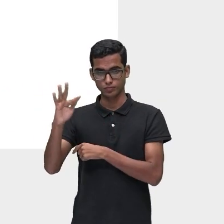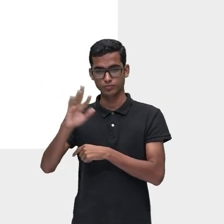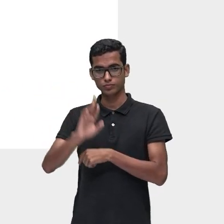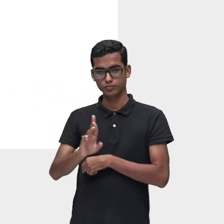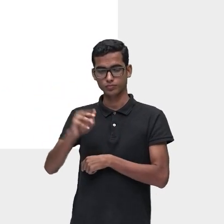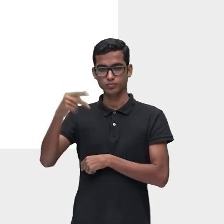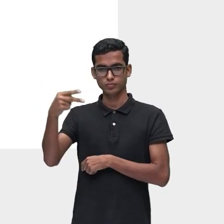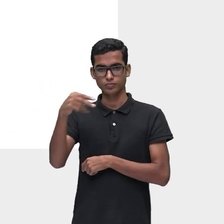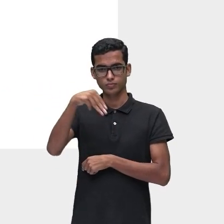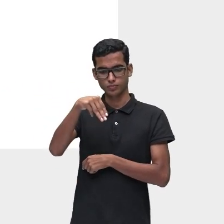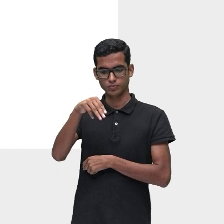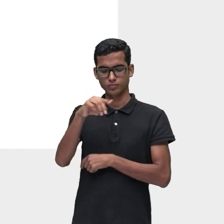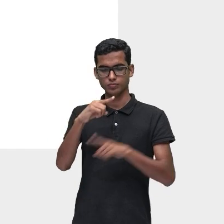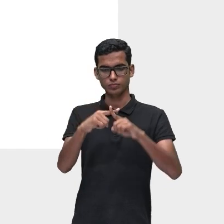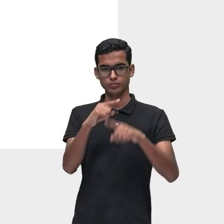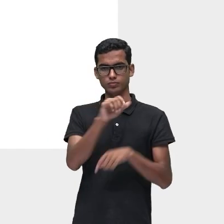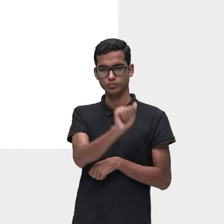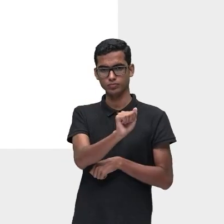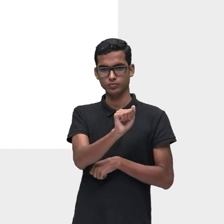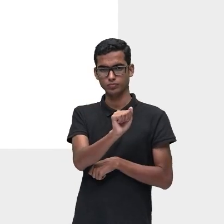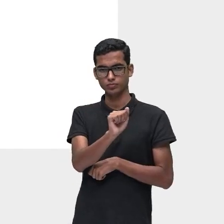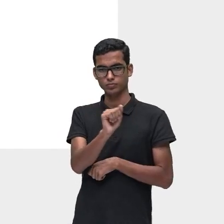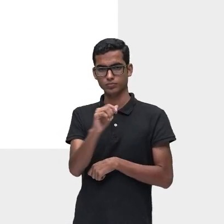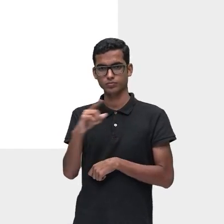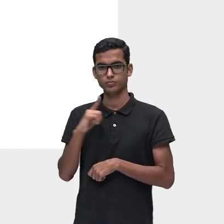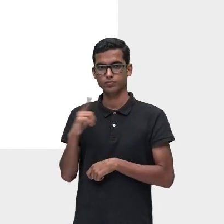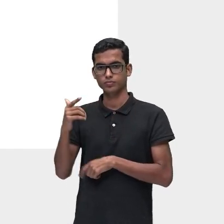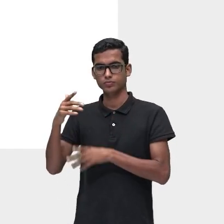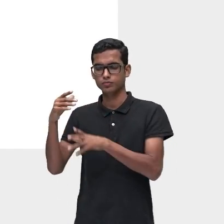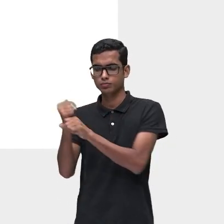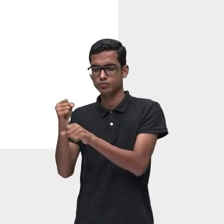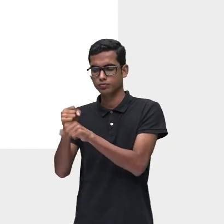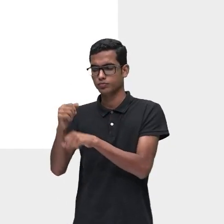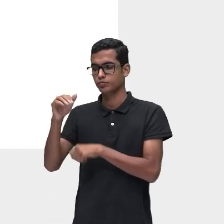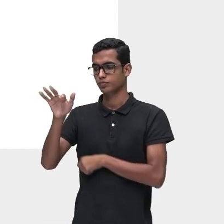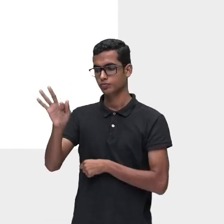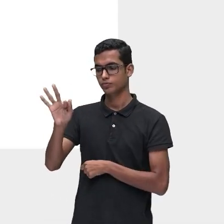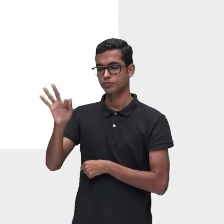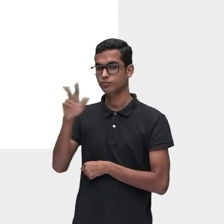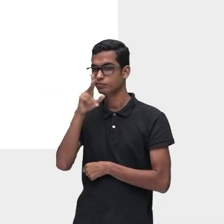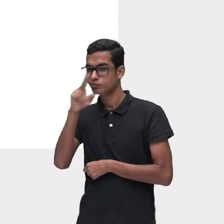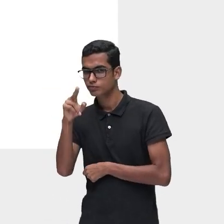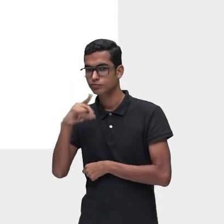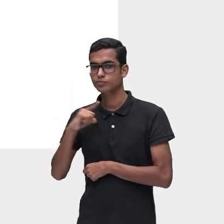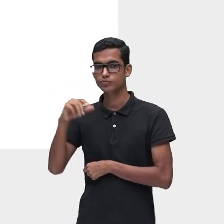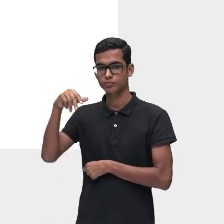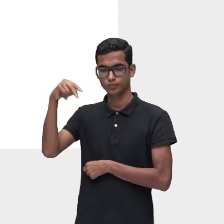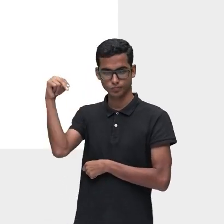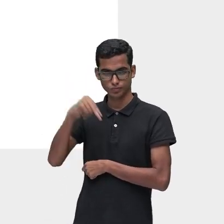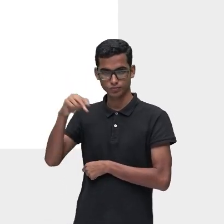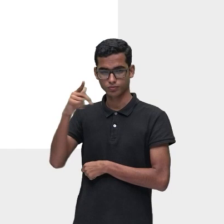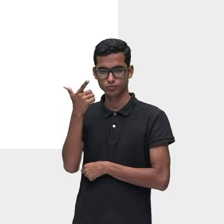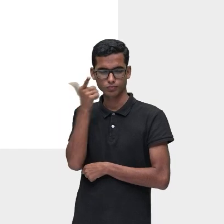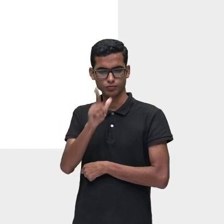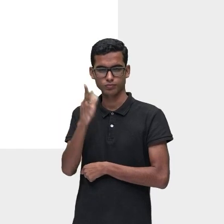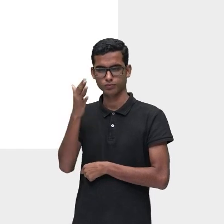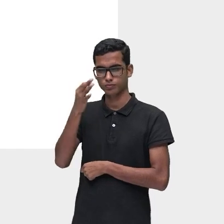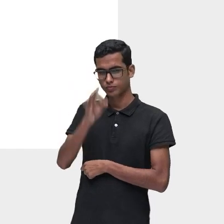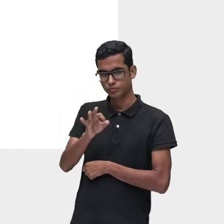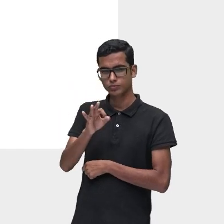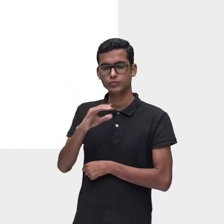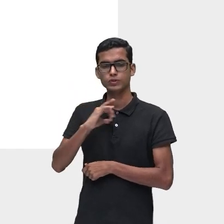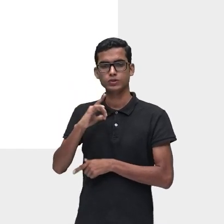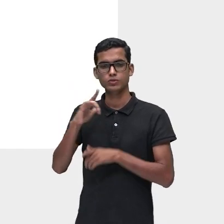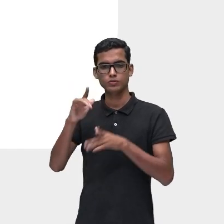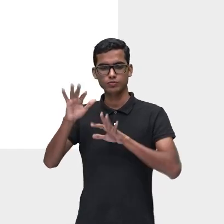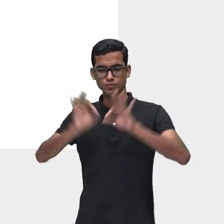que utilizamos para medir força é o Newton. Para você ter certeza que vai fazer tudo certinho, vamos separar as unidades